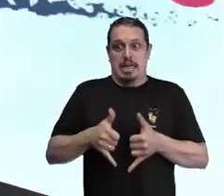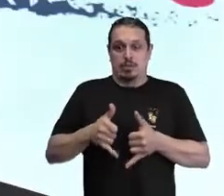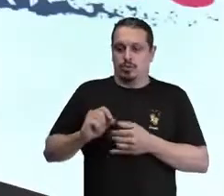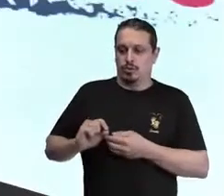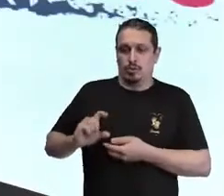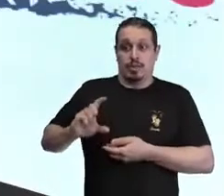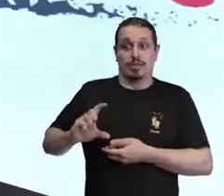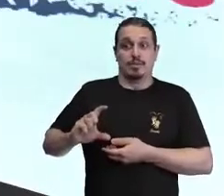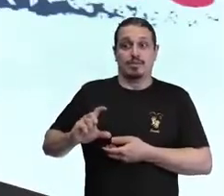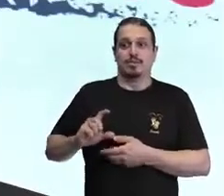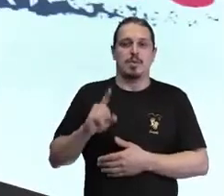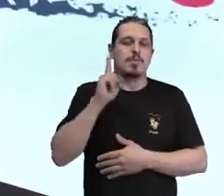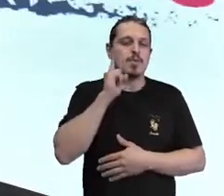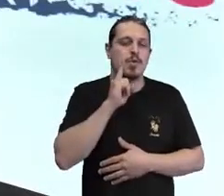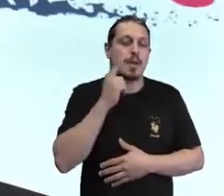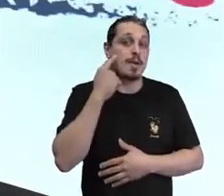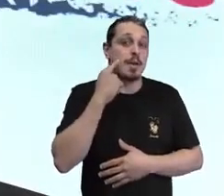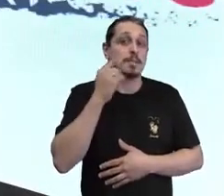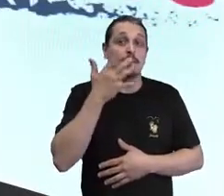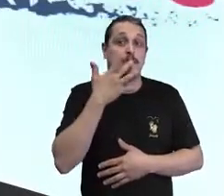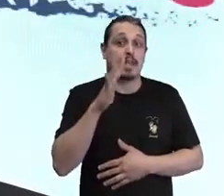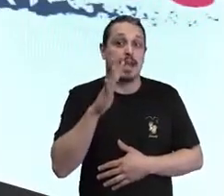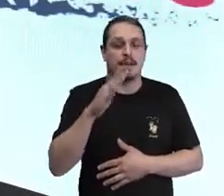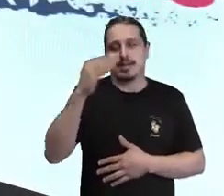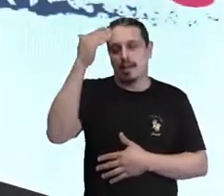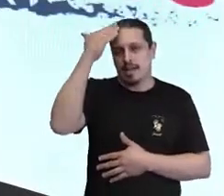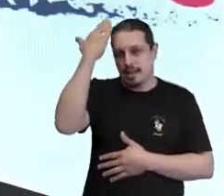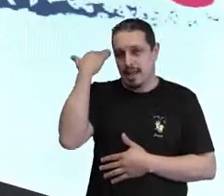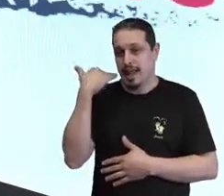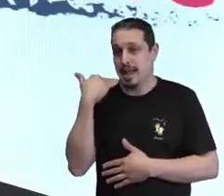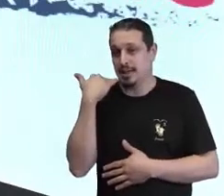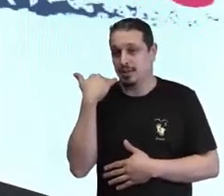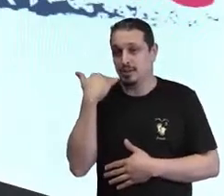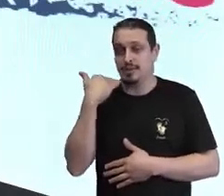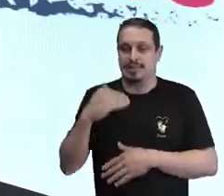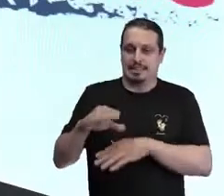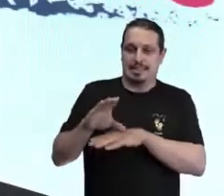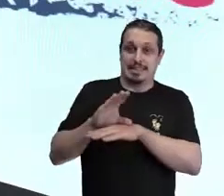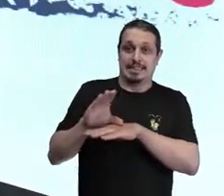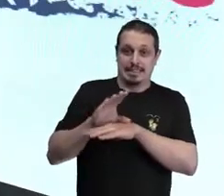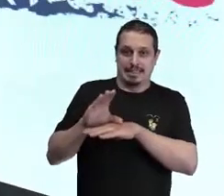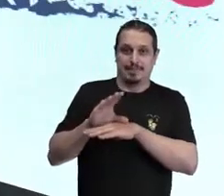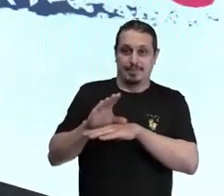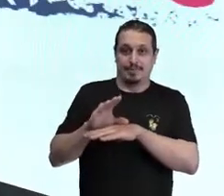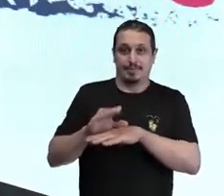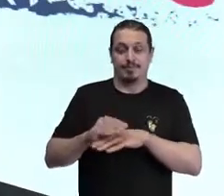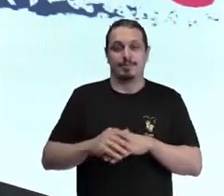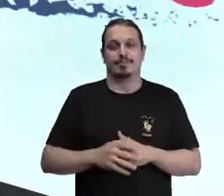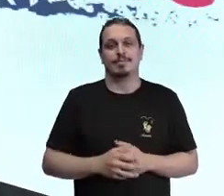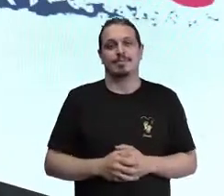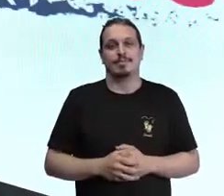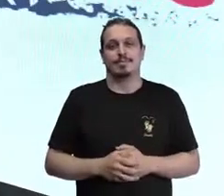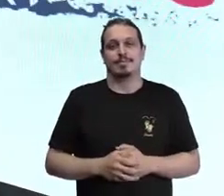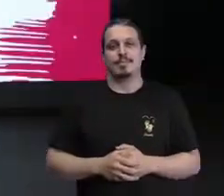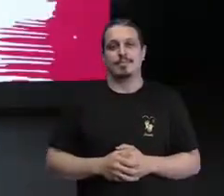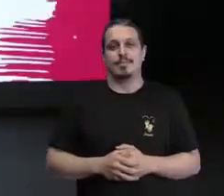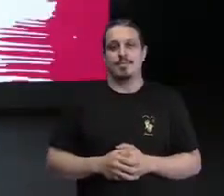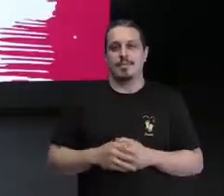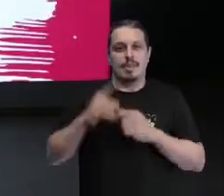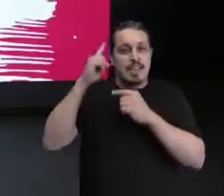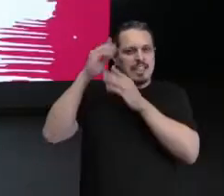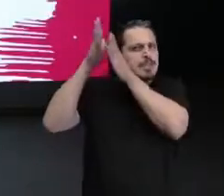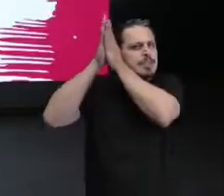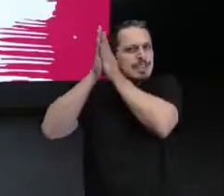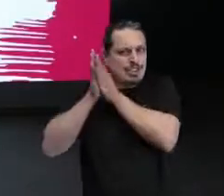Eu tenho pele branca, tenho cabelos pintados de cinza na altura do queixo. São lisos os meus cabelos,